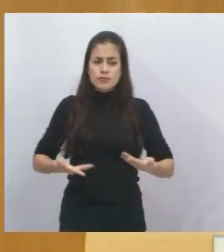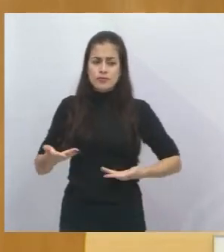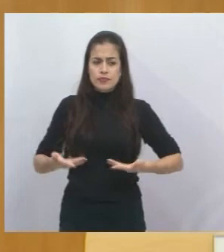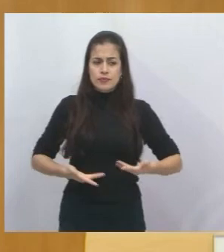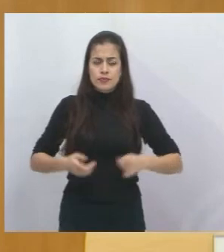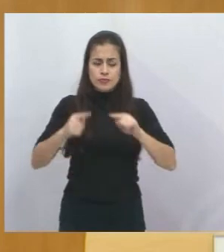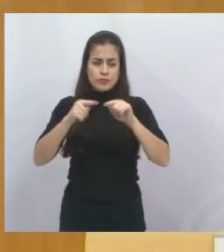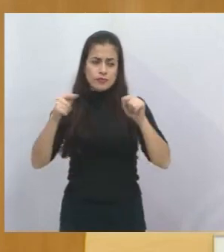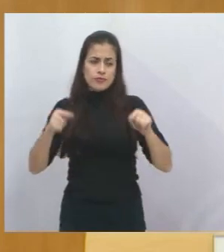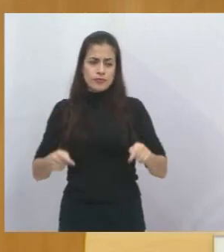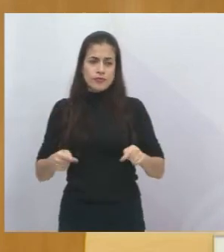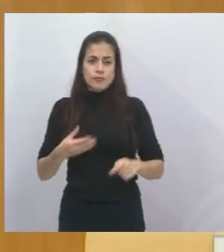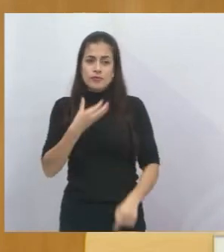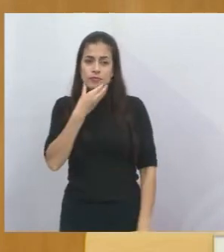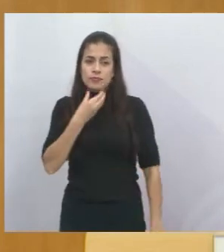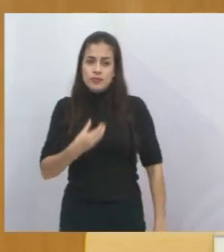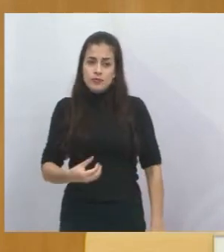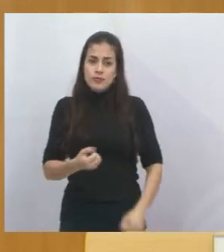dezembro de 2003.